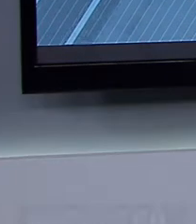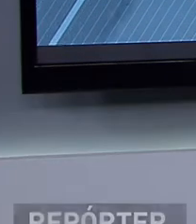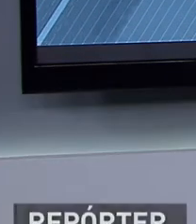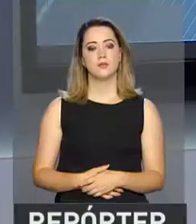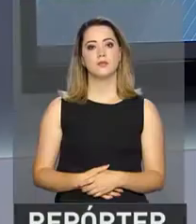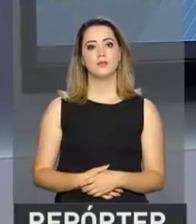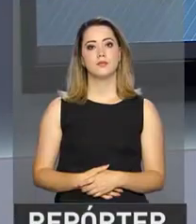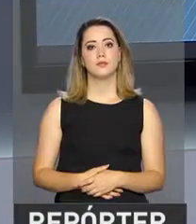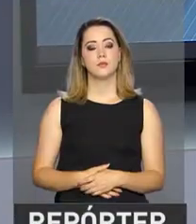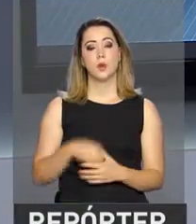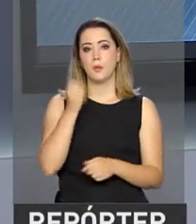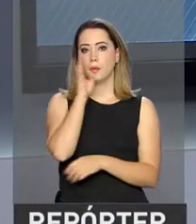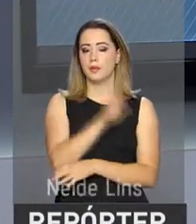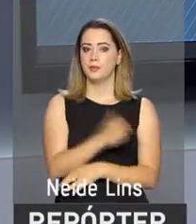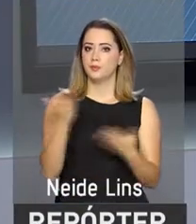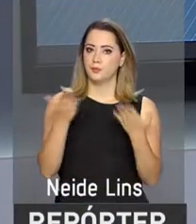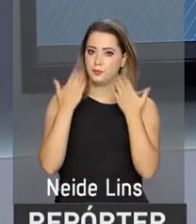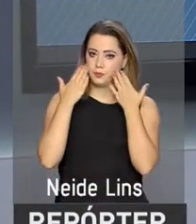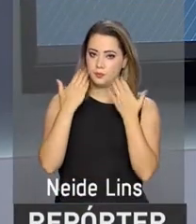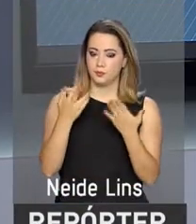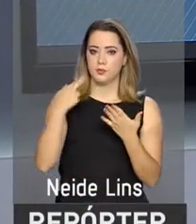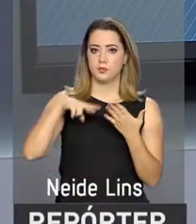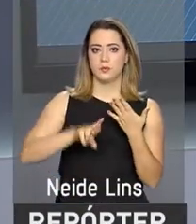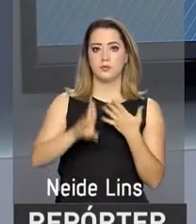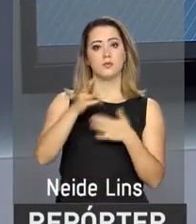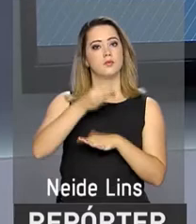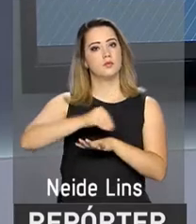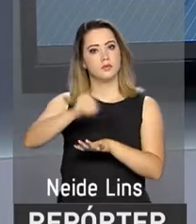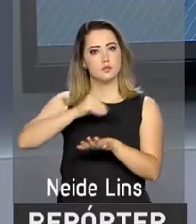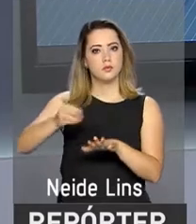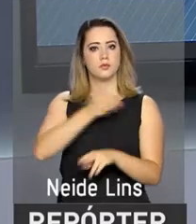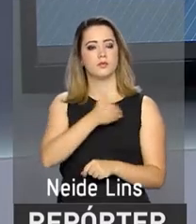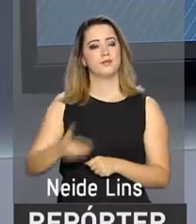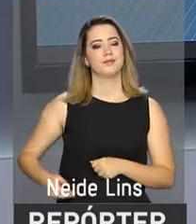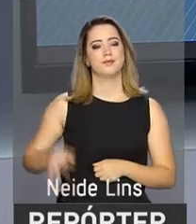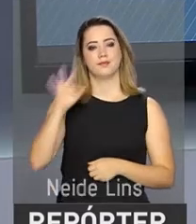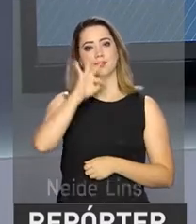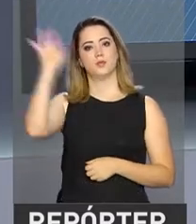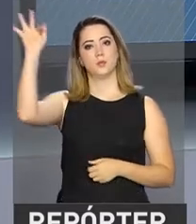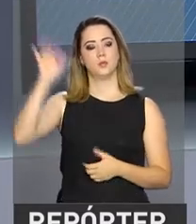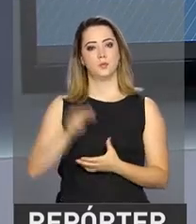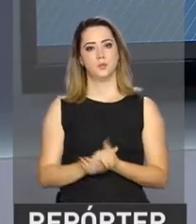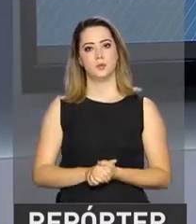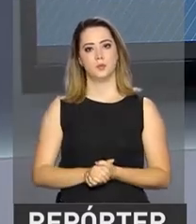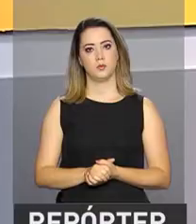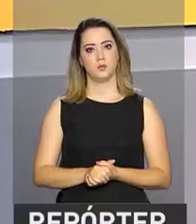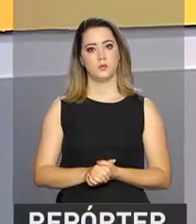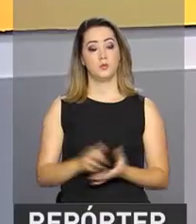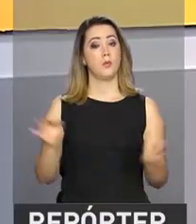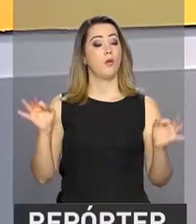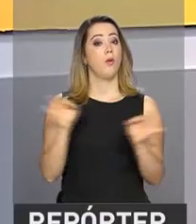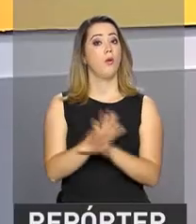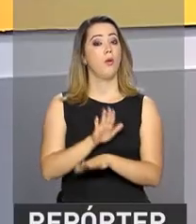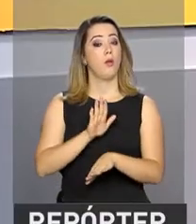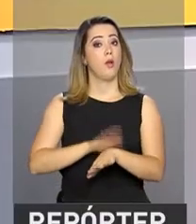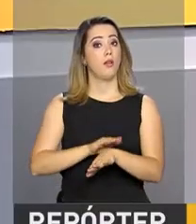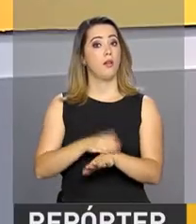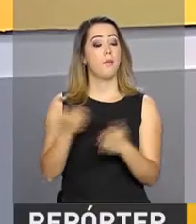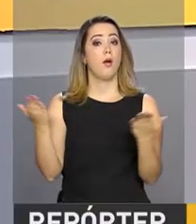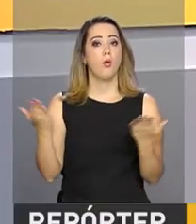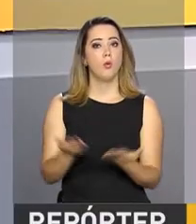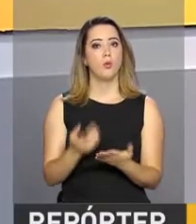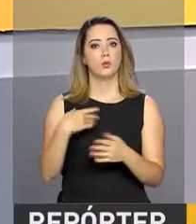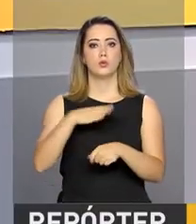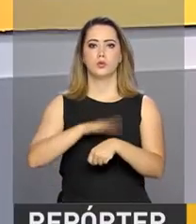boa tarde estamos de volta com repórter nbr notícias do governo federal termina hoje o prazo